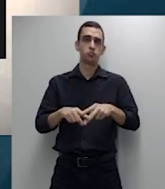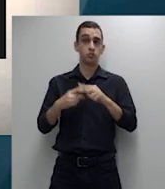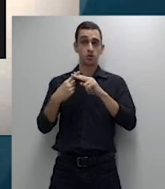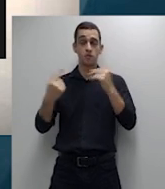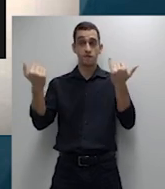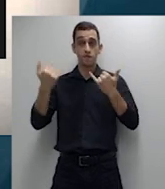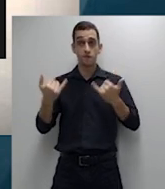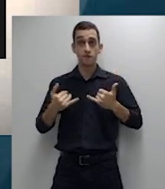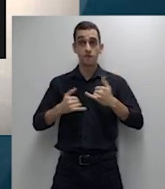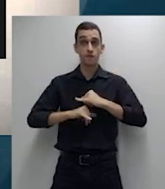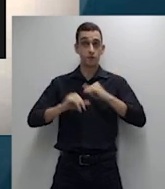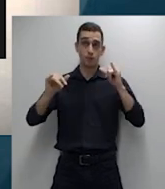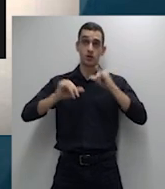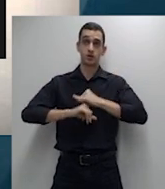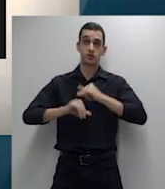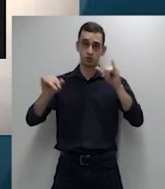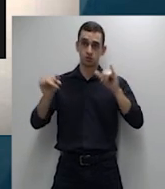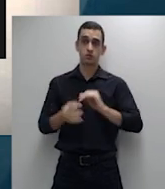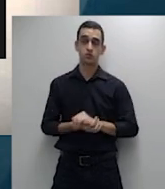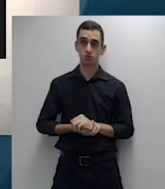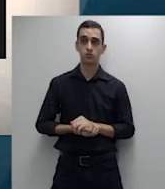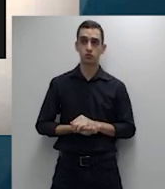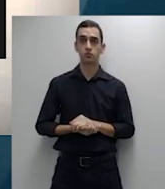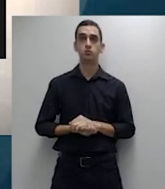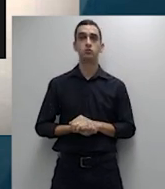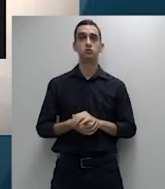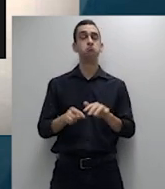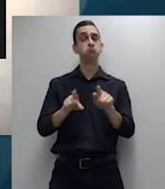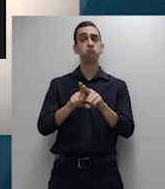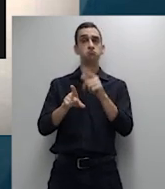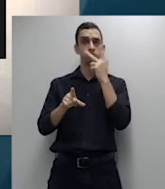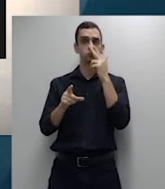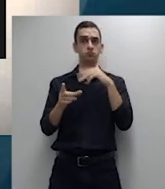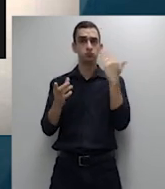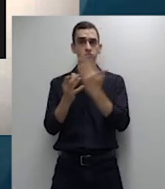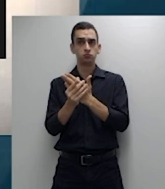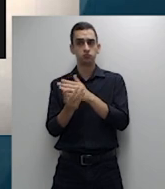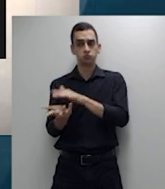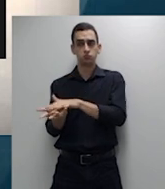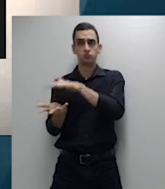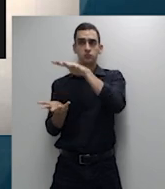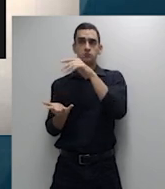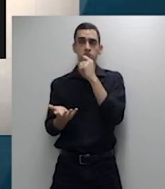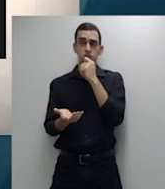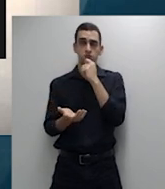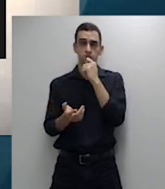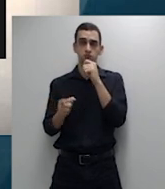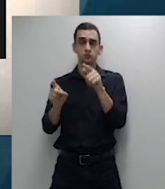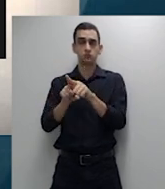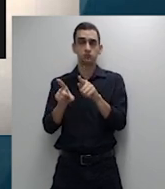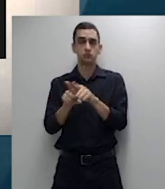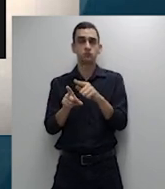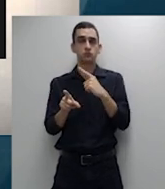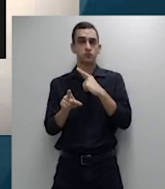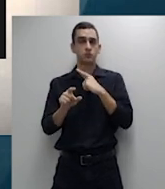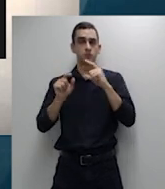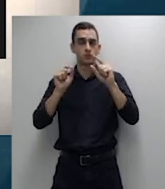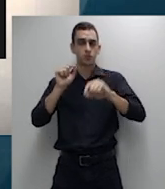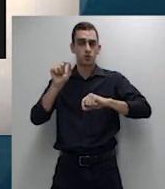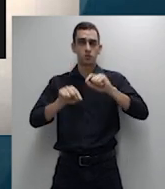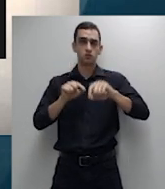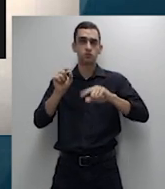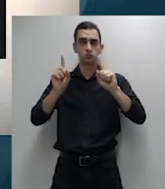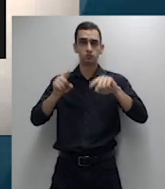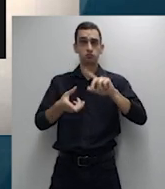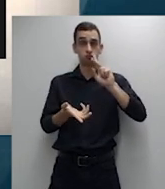o que no meu Modesto este não seria o caso dos Autos pois um negócio jurídico e não representa a realização